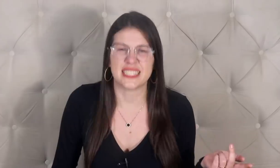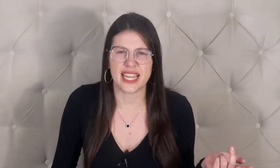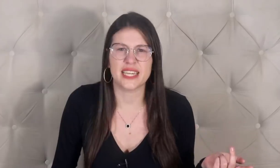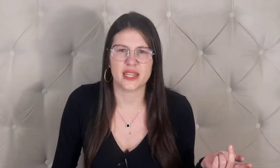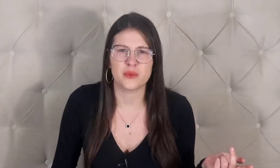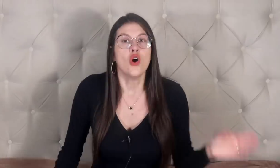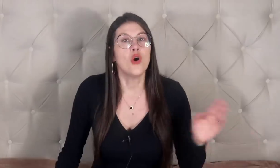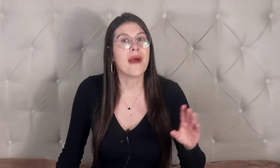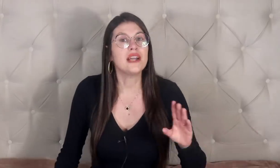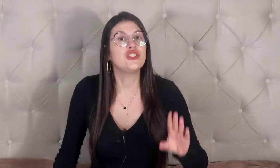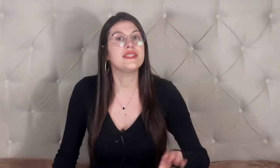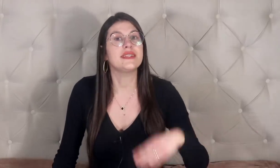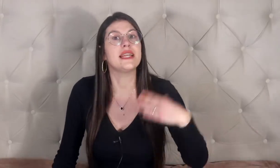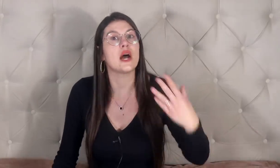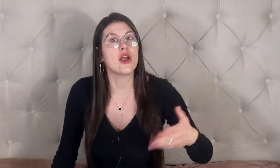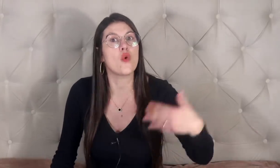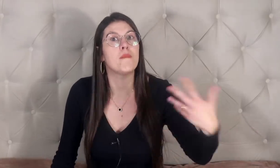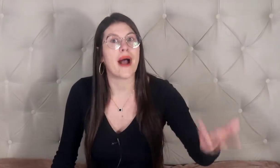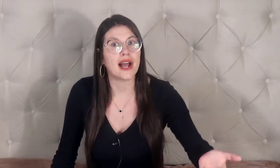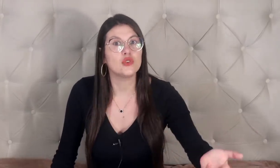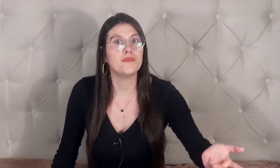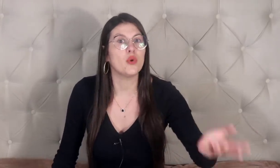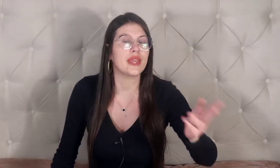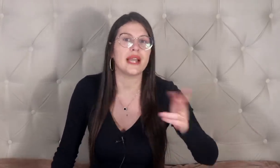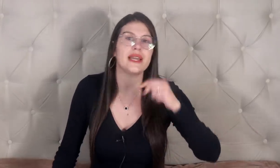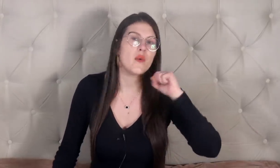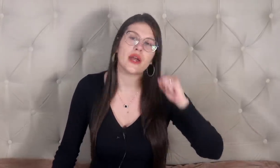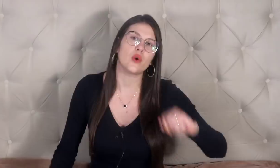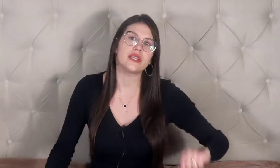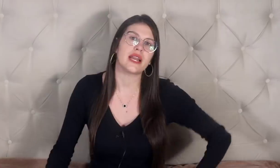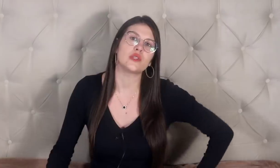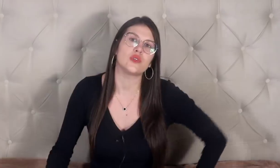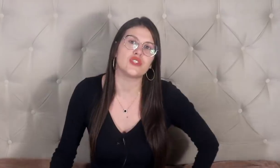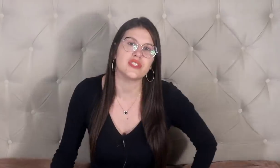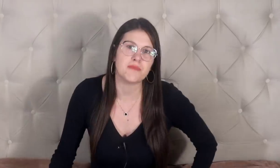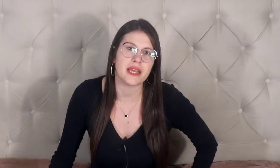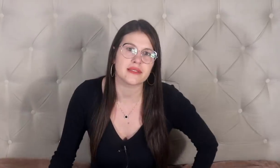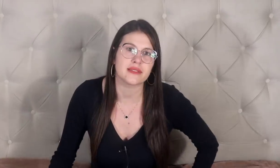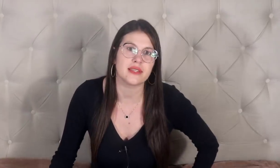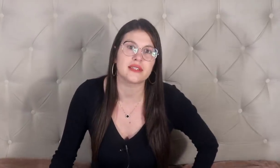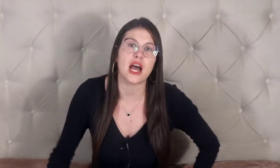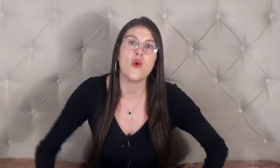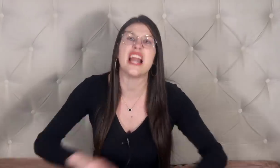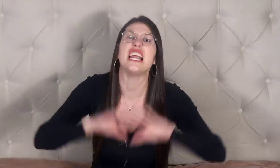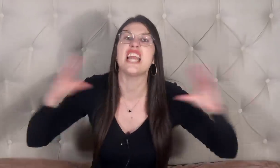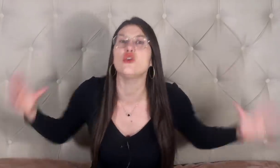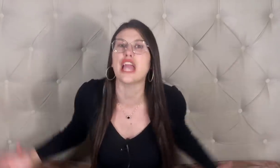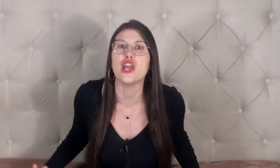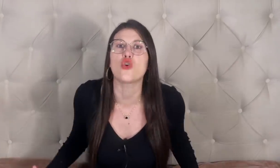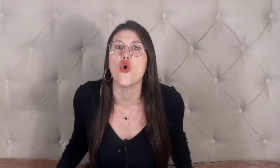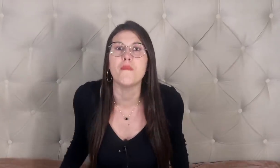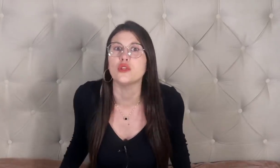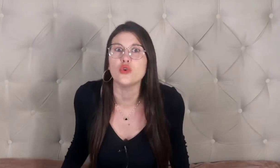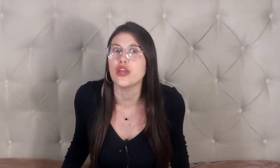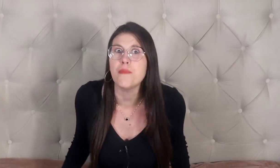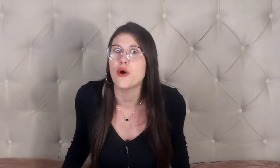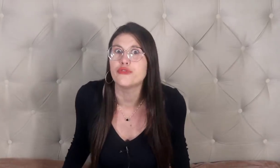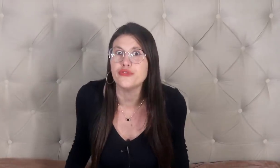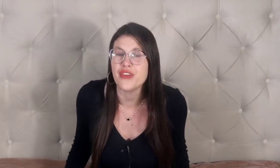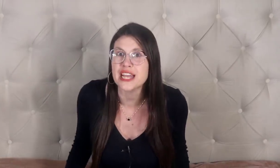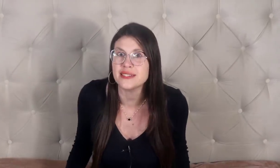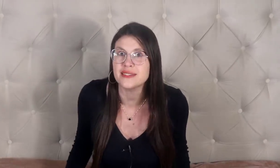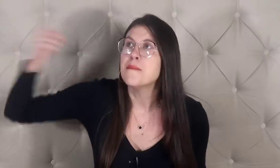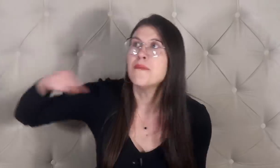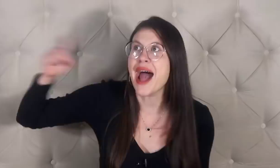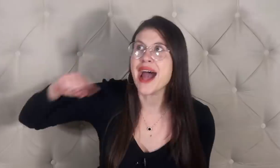Vocês entenderam? Omar disse que não é culpado porque ele não era o ordenador de despesas. Então ele não tem culpa do que o